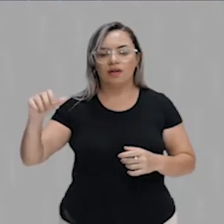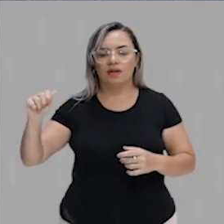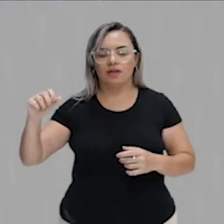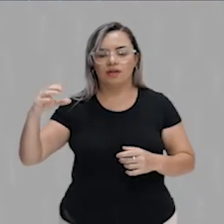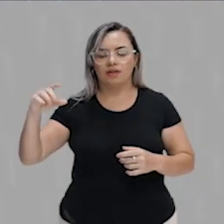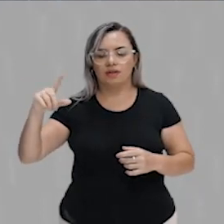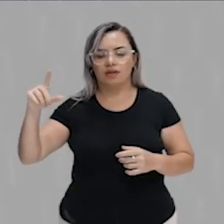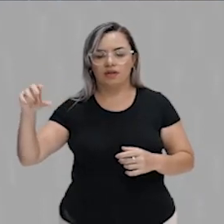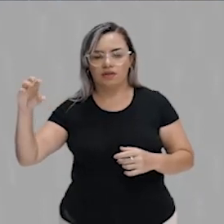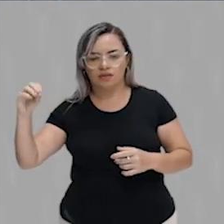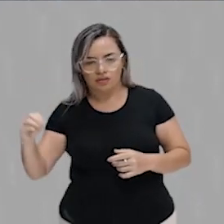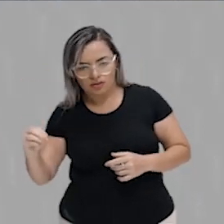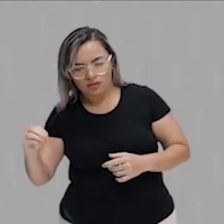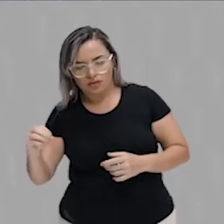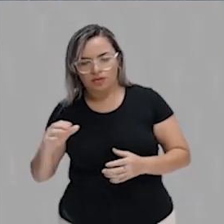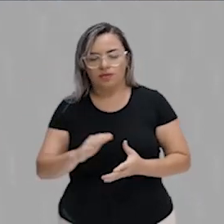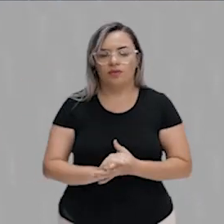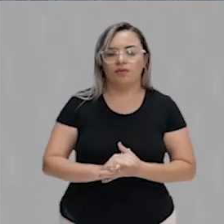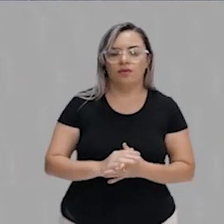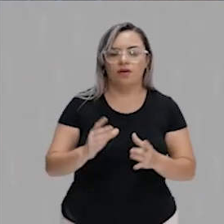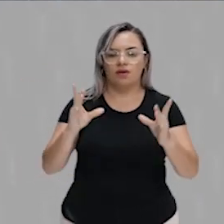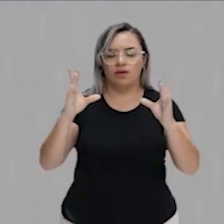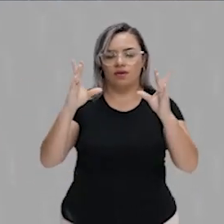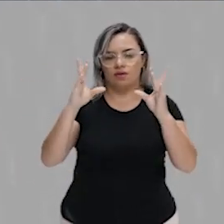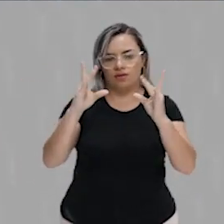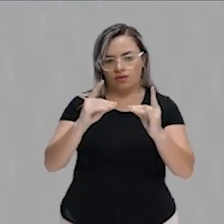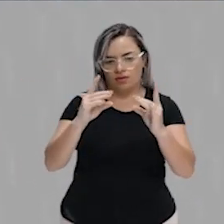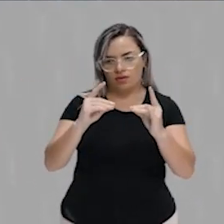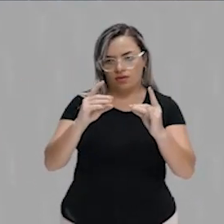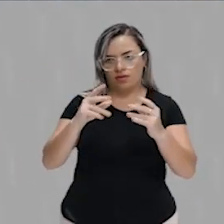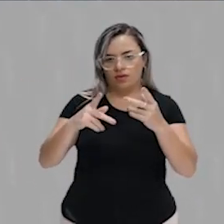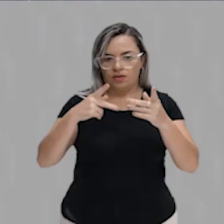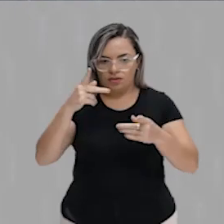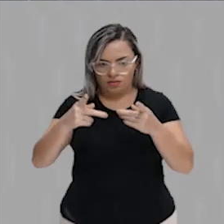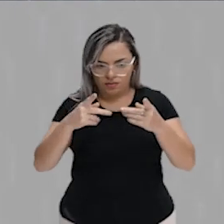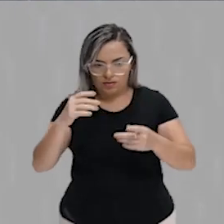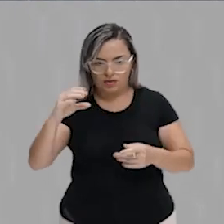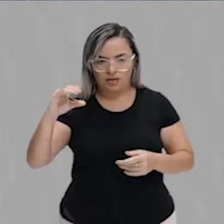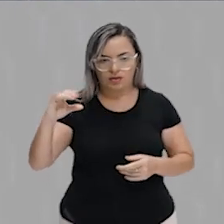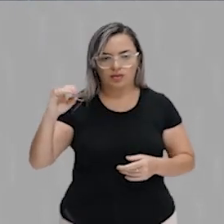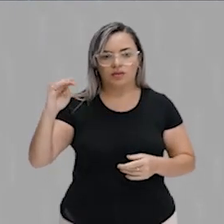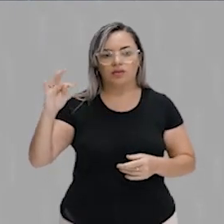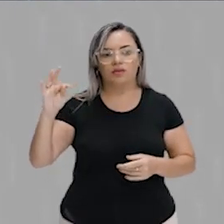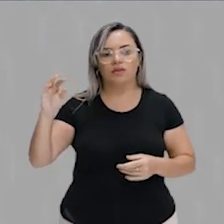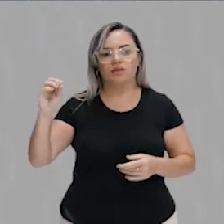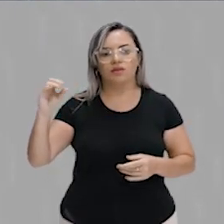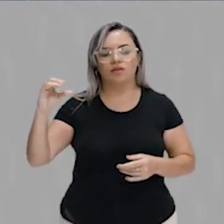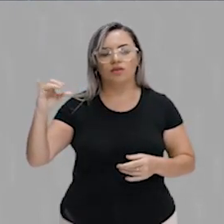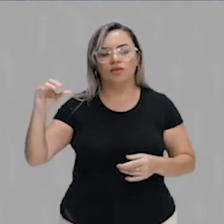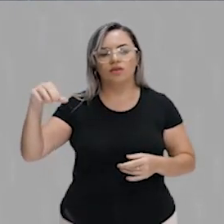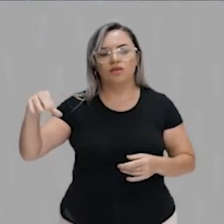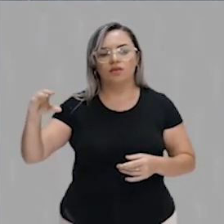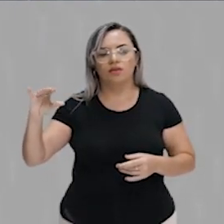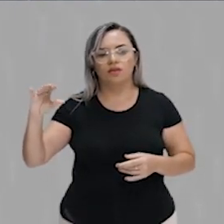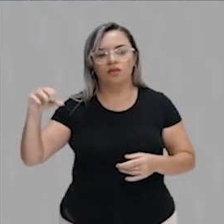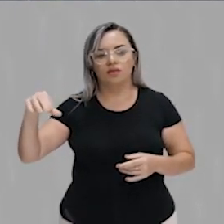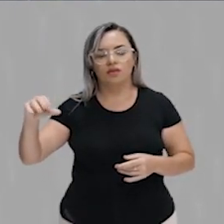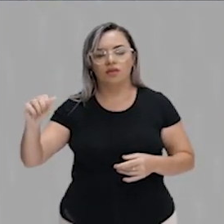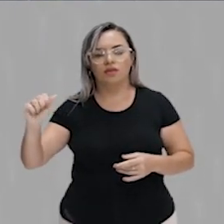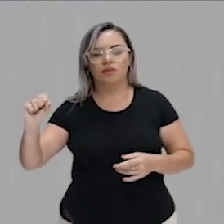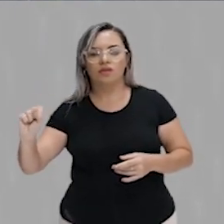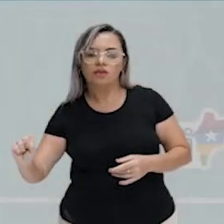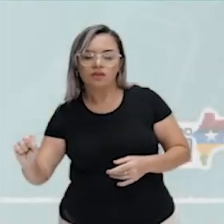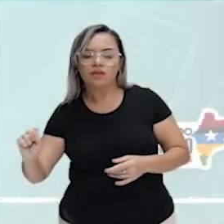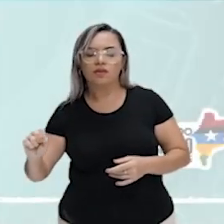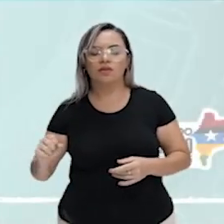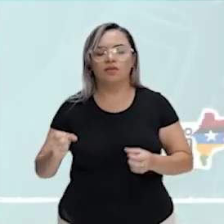recém-colhidas. Então, é um hormônio, no caso aqui falando das citocininas, pessoal, as citocininas é um hormônio que faz com